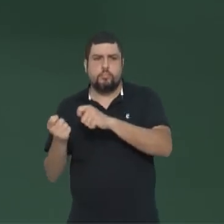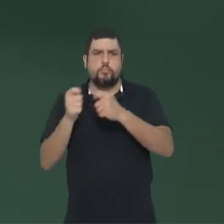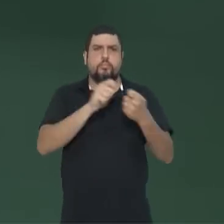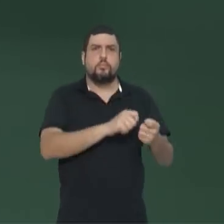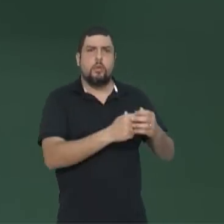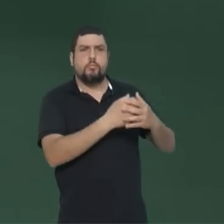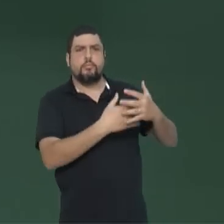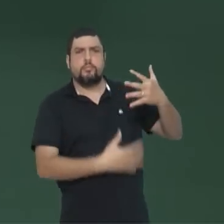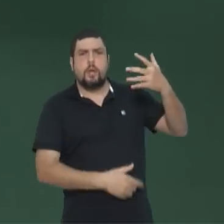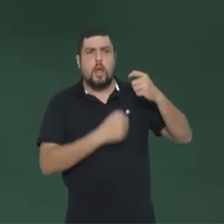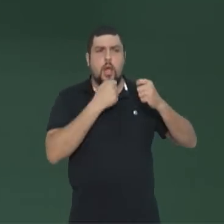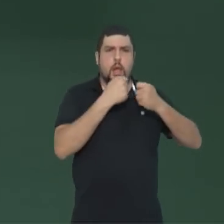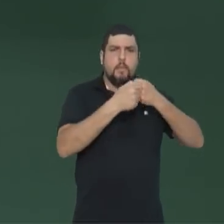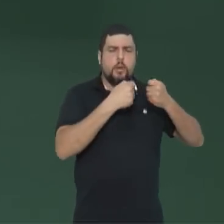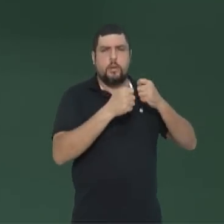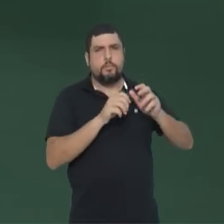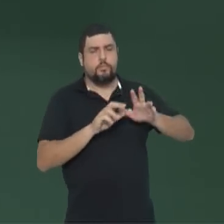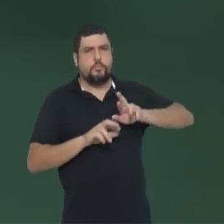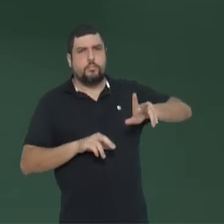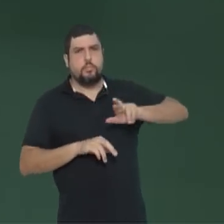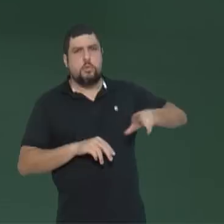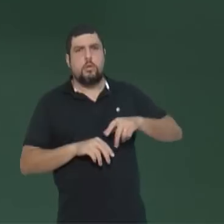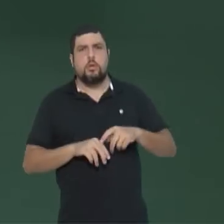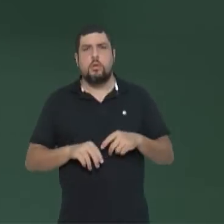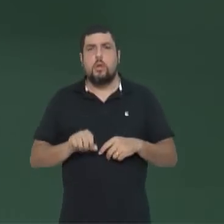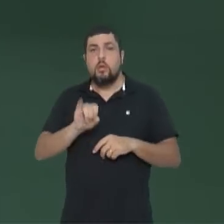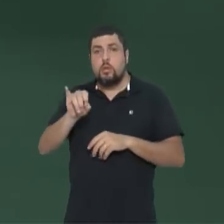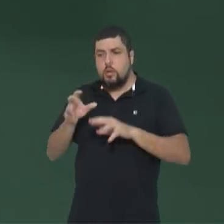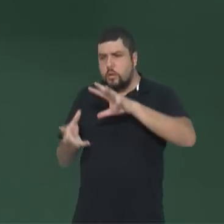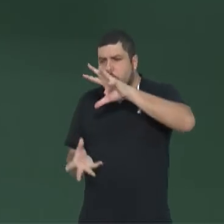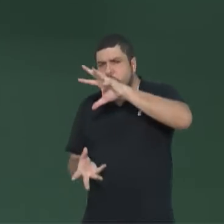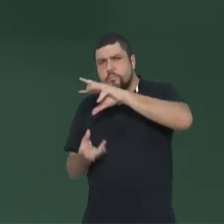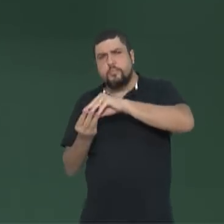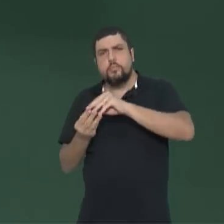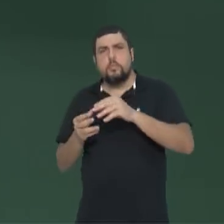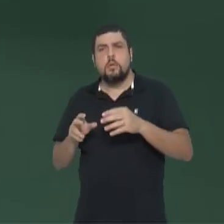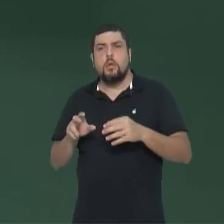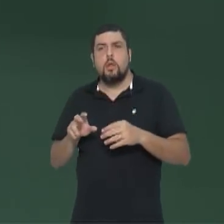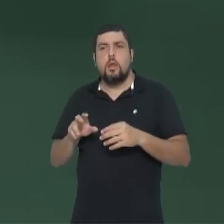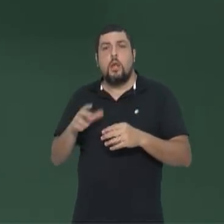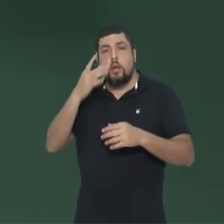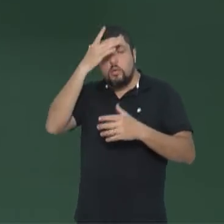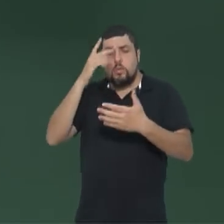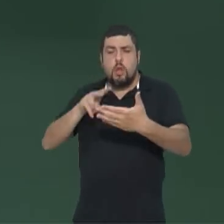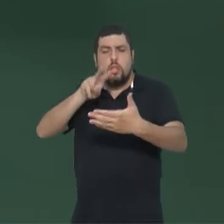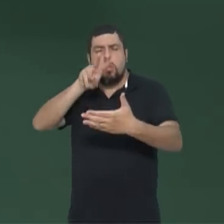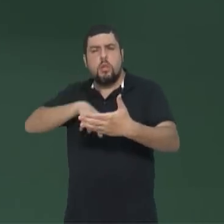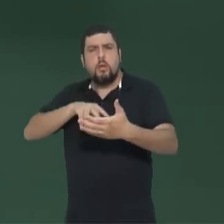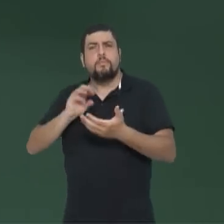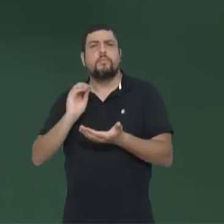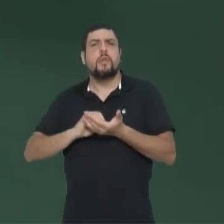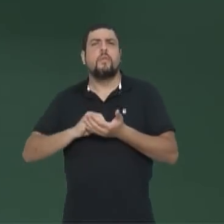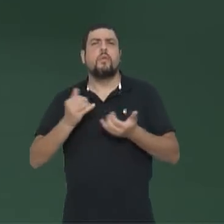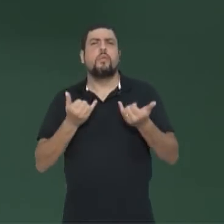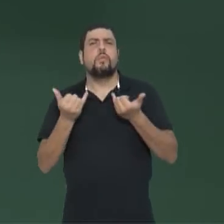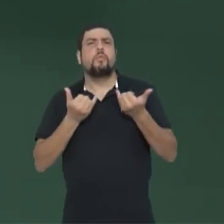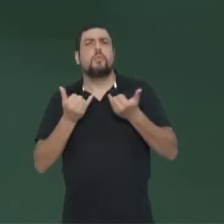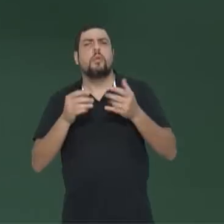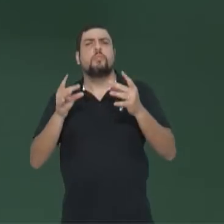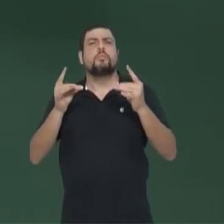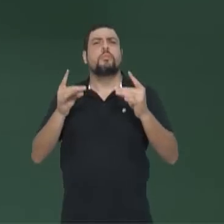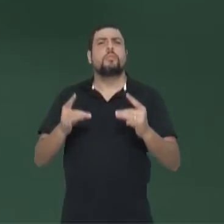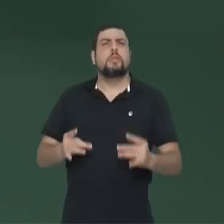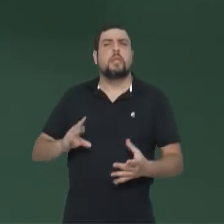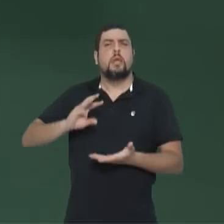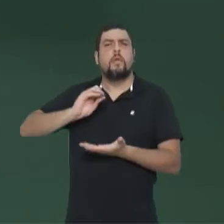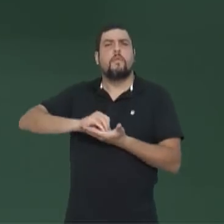né? Ou para que ela não fique enxuta demais e o meu leitor fique sem saber exatamente os detalhes